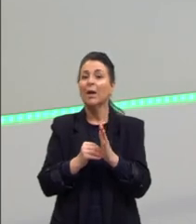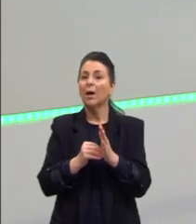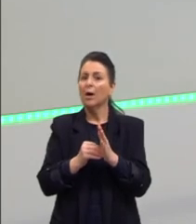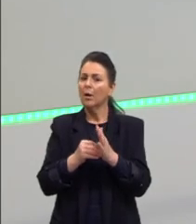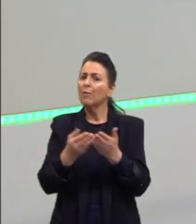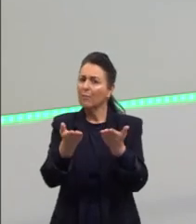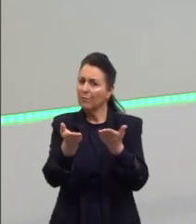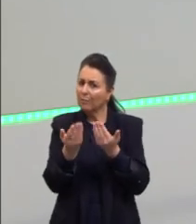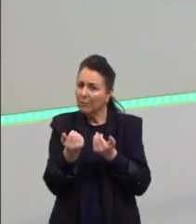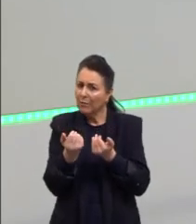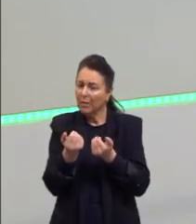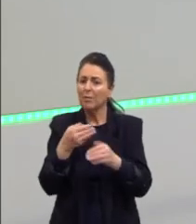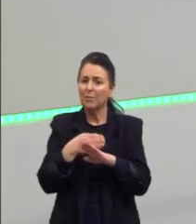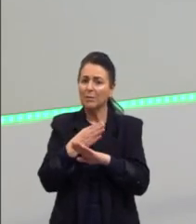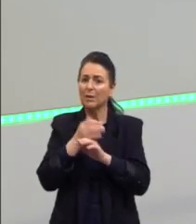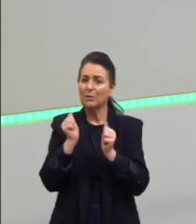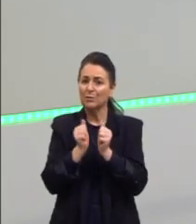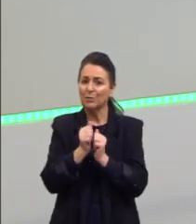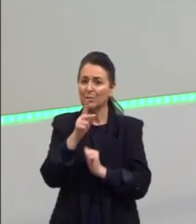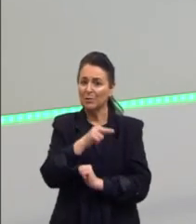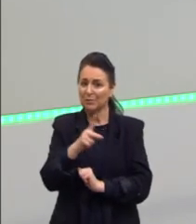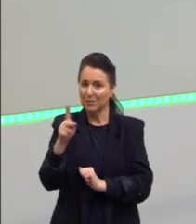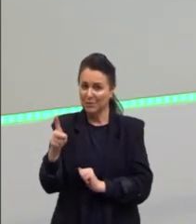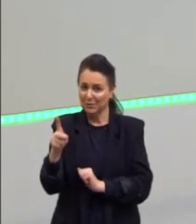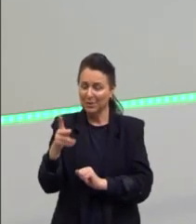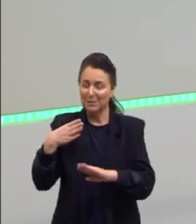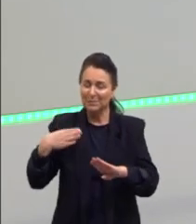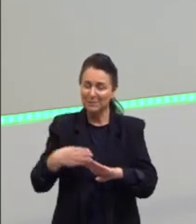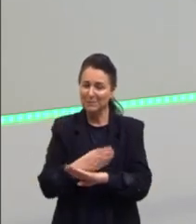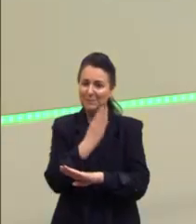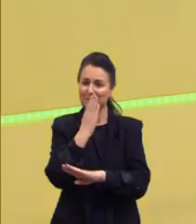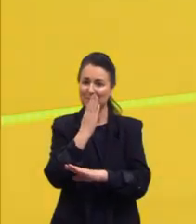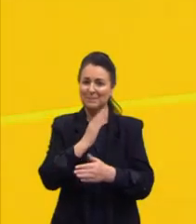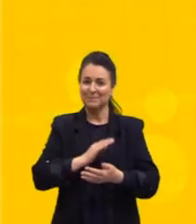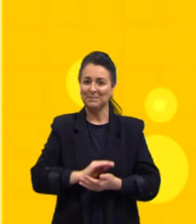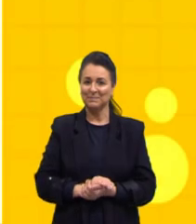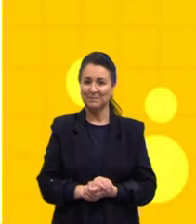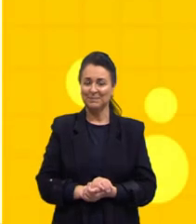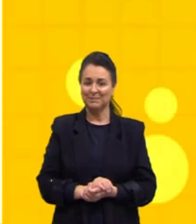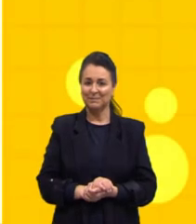vocês na próxima aula até lá e partiu passar